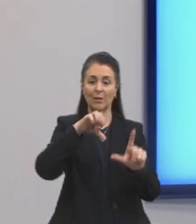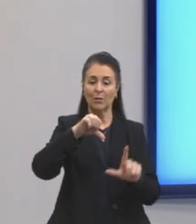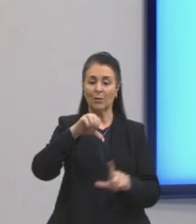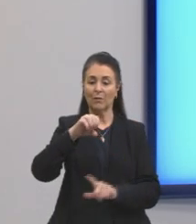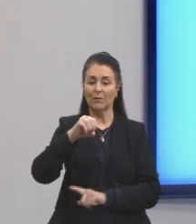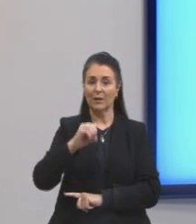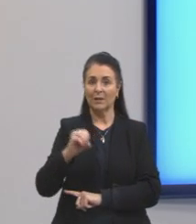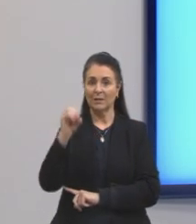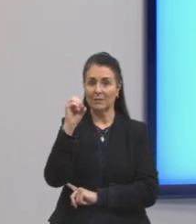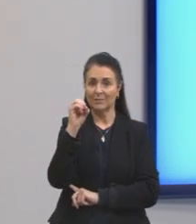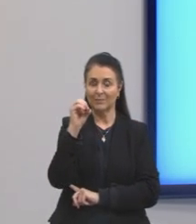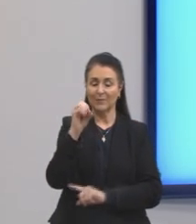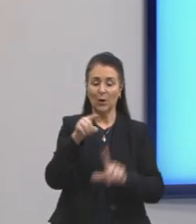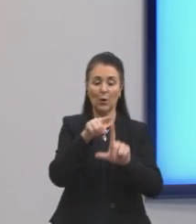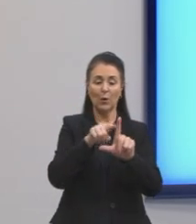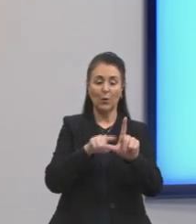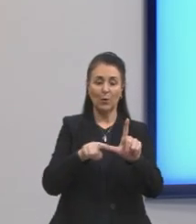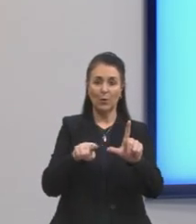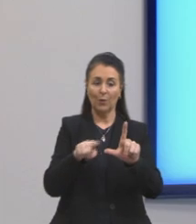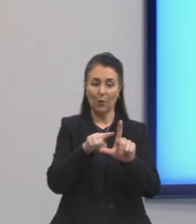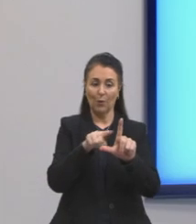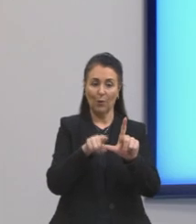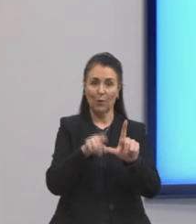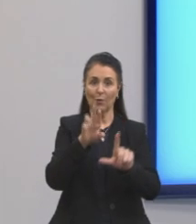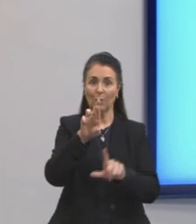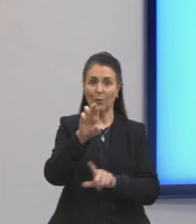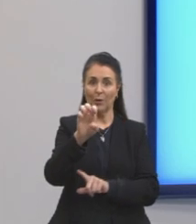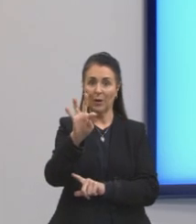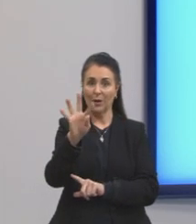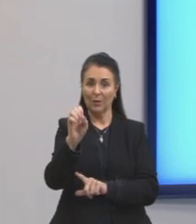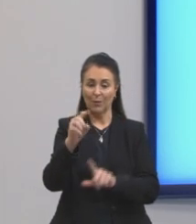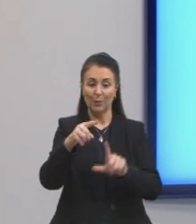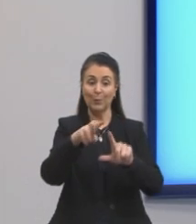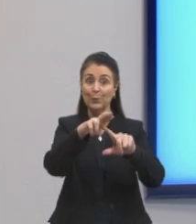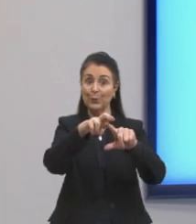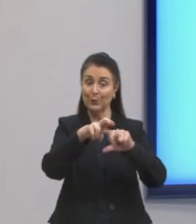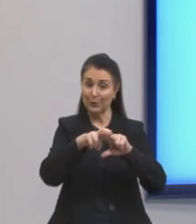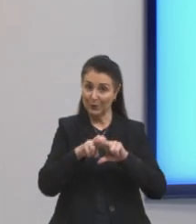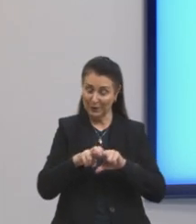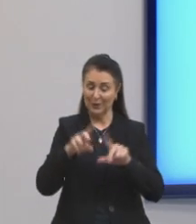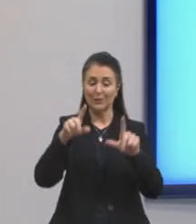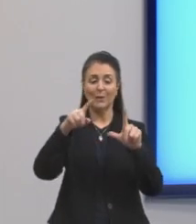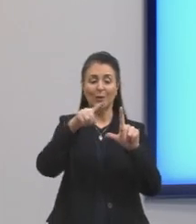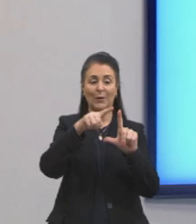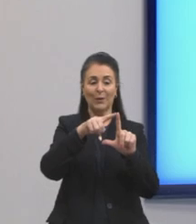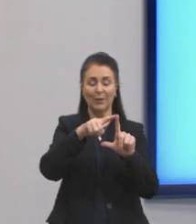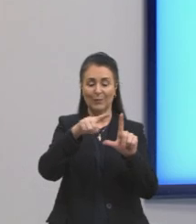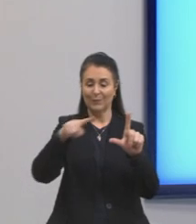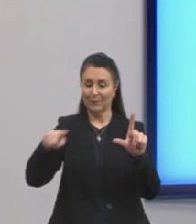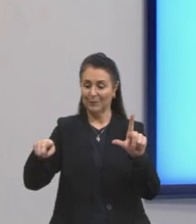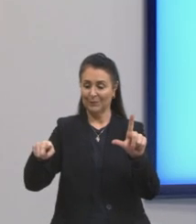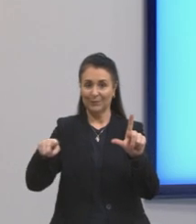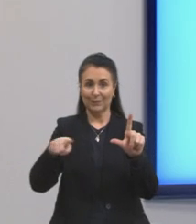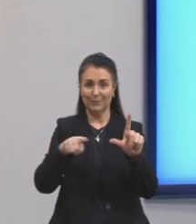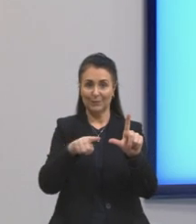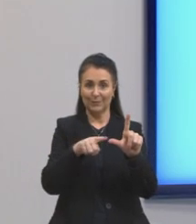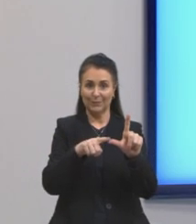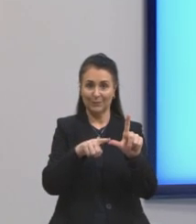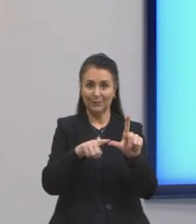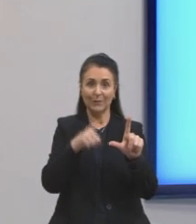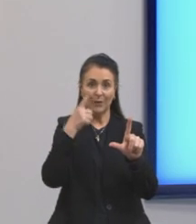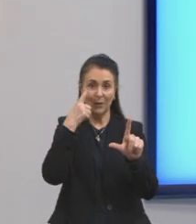que chamamos de ângulo reto daí o nome triângulo retângulo para compreender veja